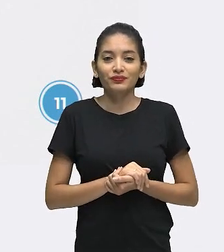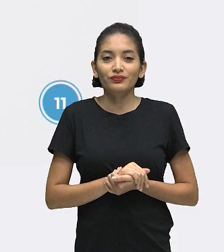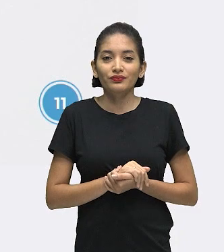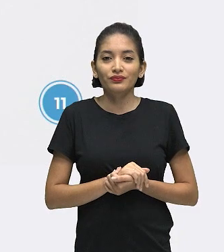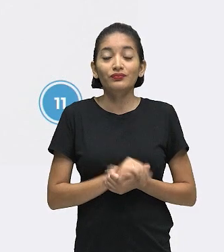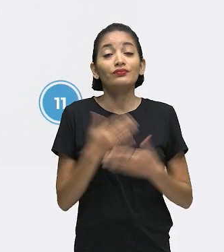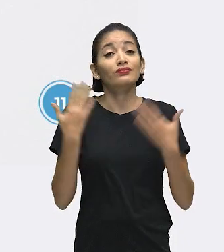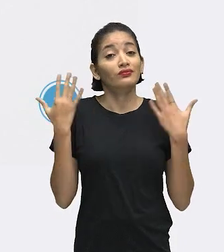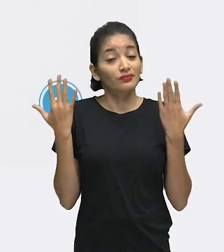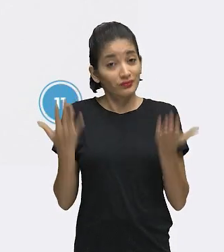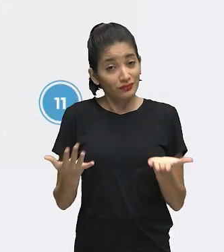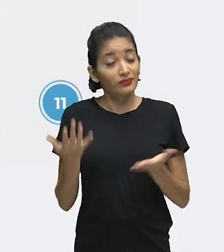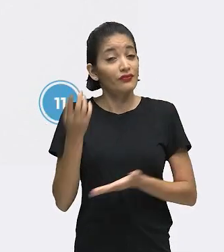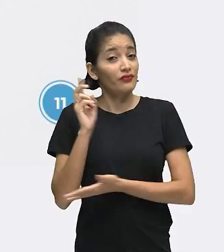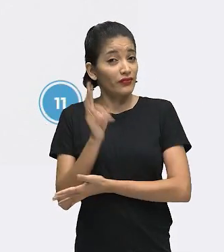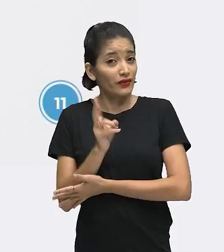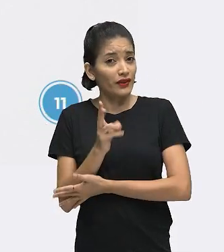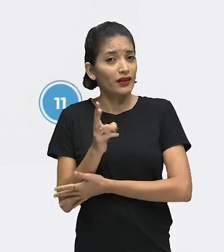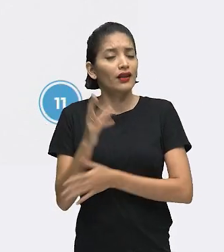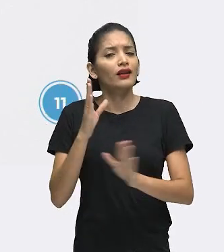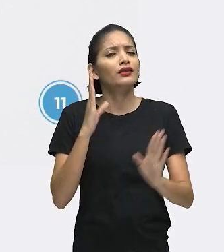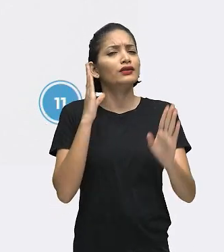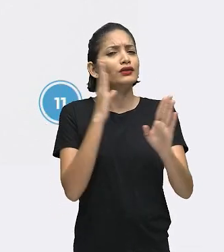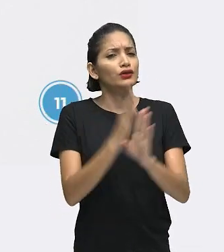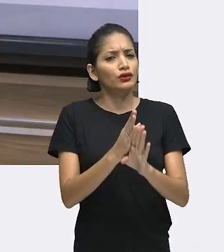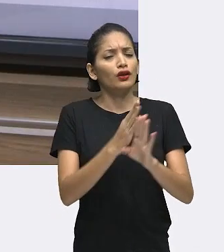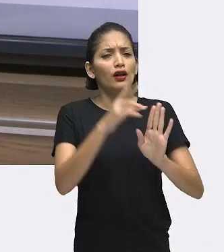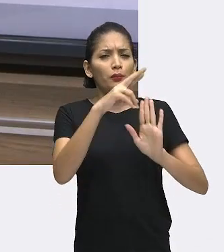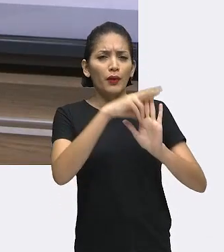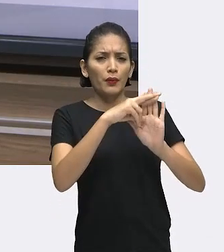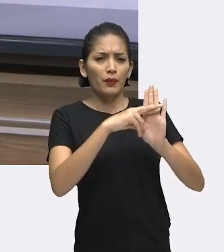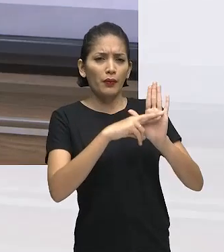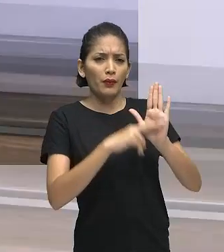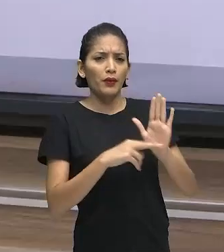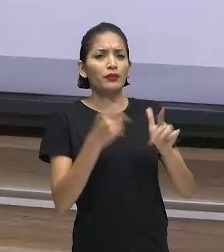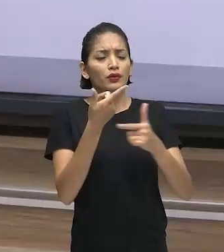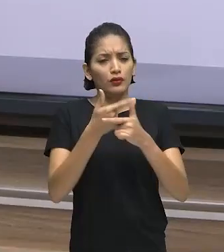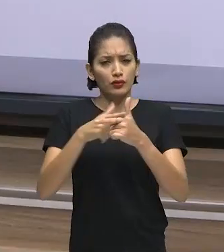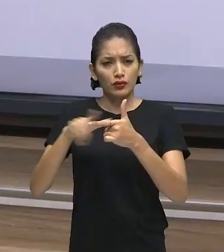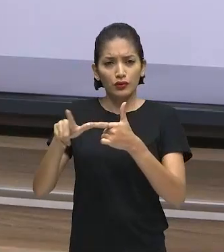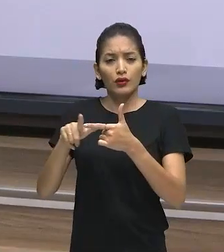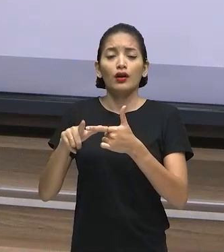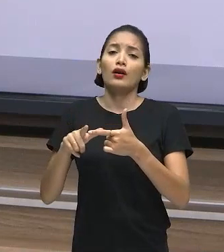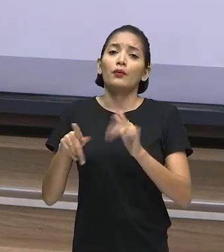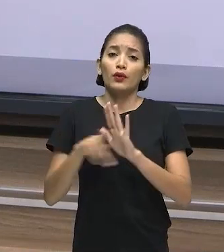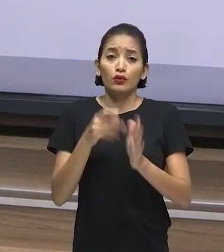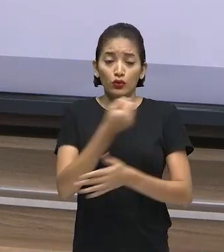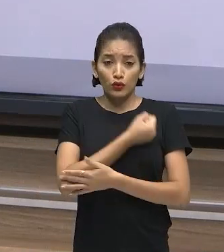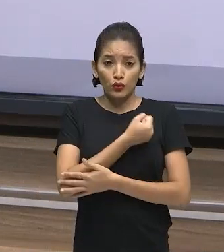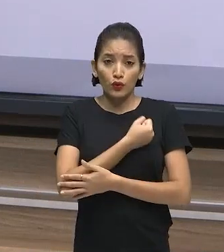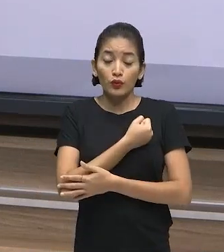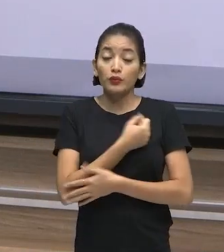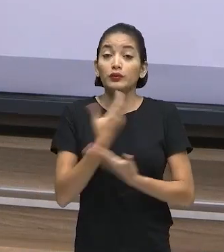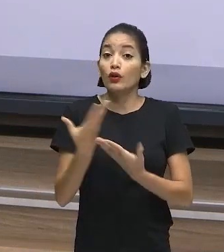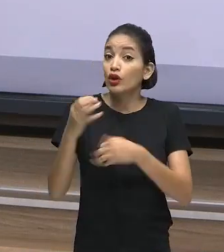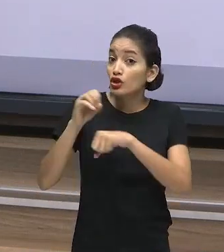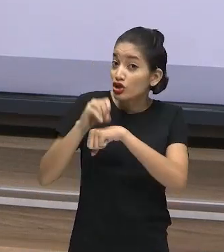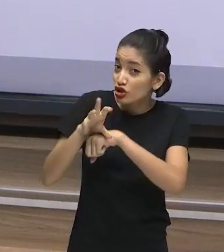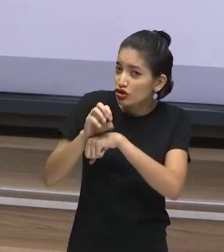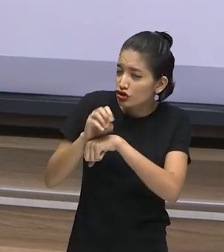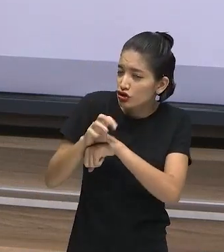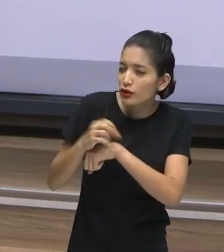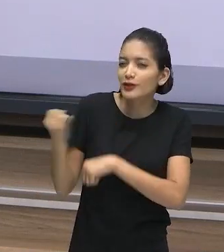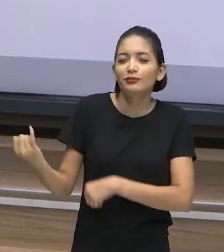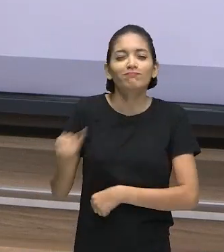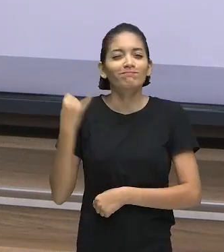Então, dessa forma, a gente descobre aí os critérios de divisibilidade pelos valores. Uma dica muito importante para a gente